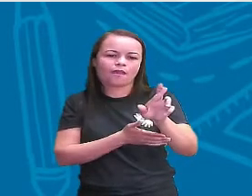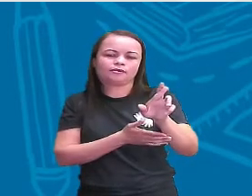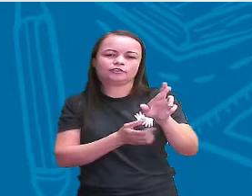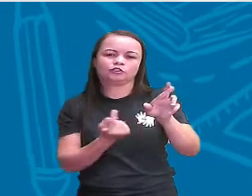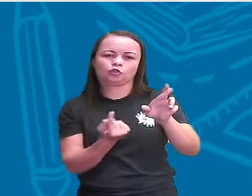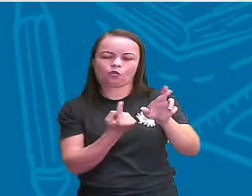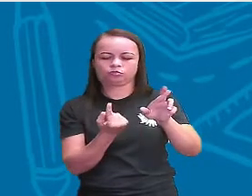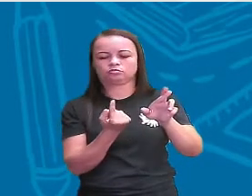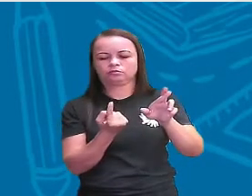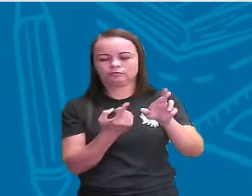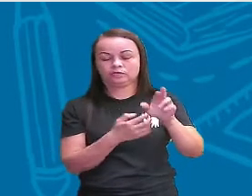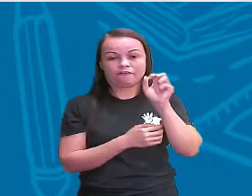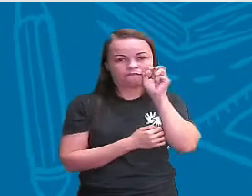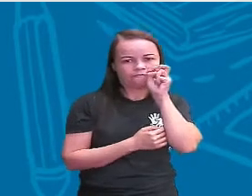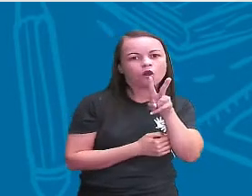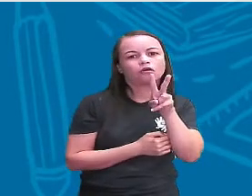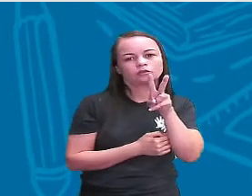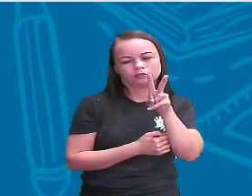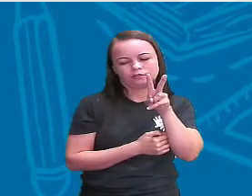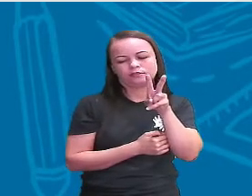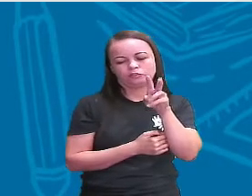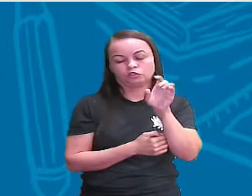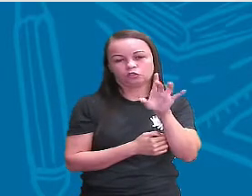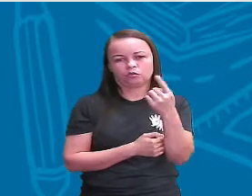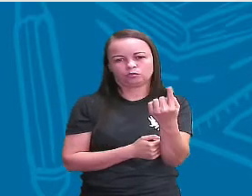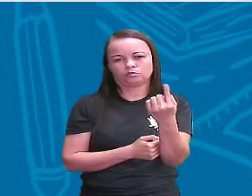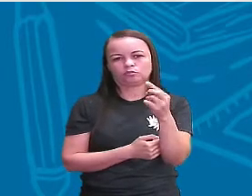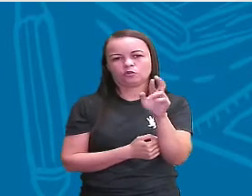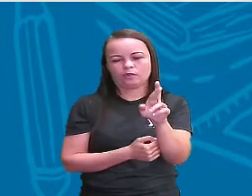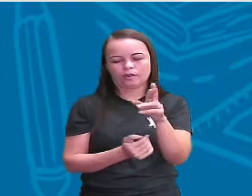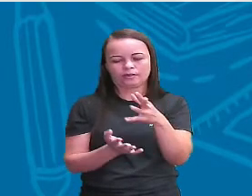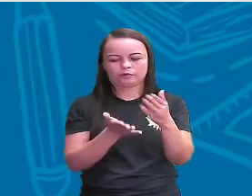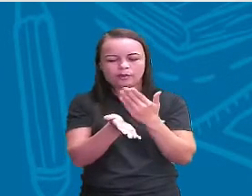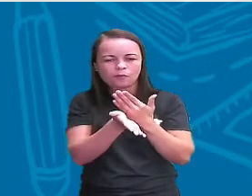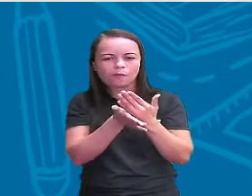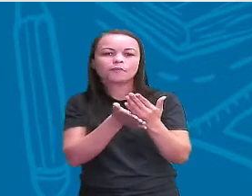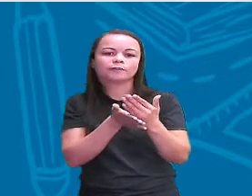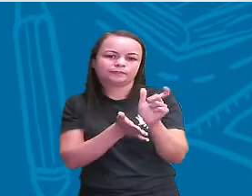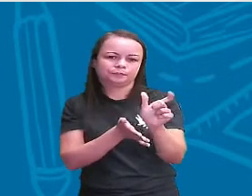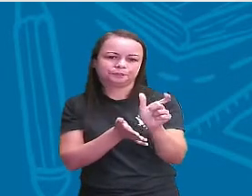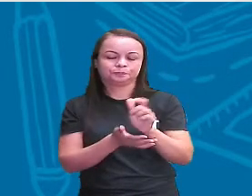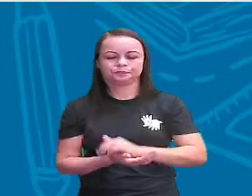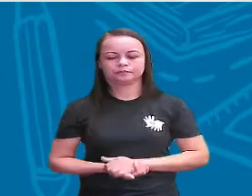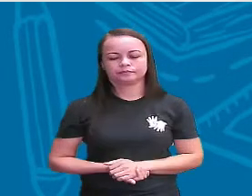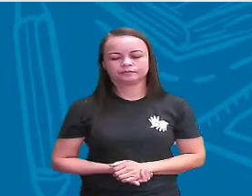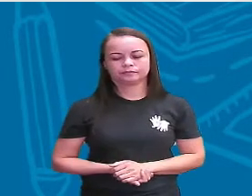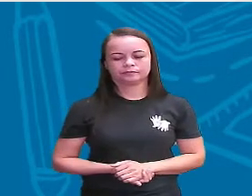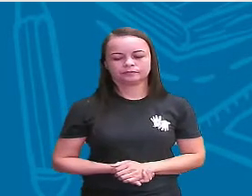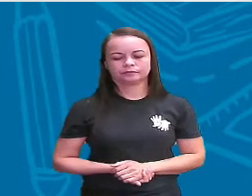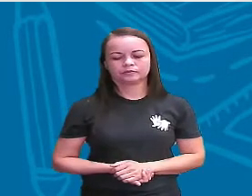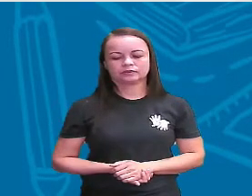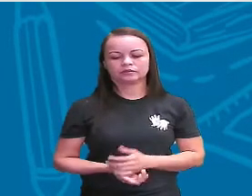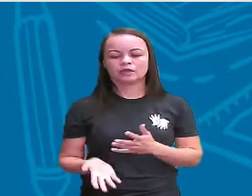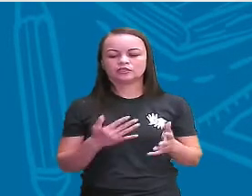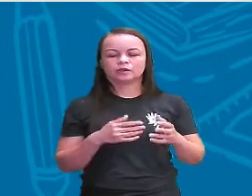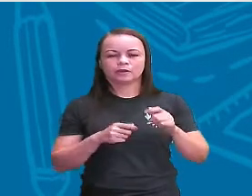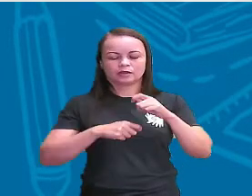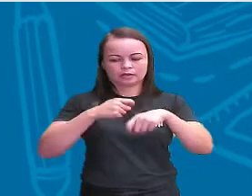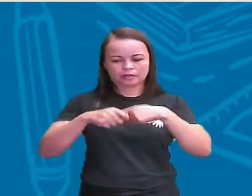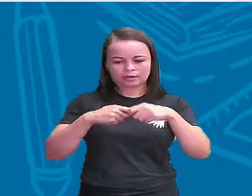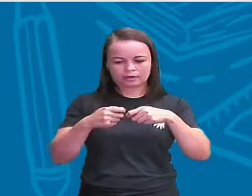é forte quando a gente fala e é apenas um R, porque é R de início de palavra. Já na palavra